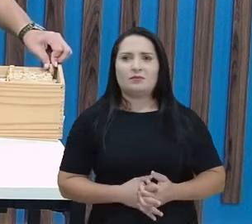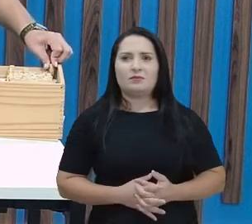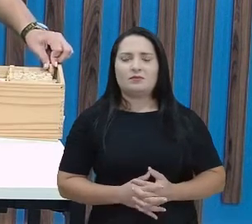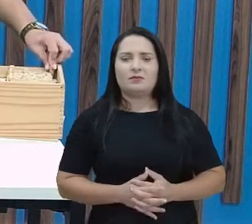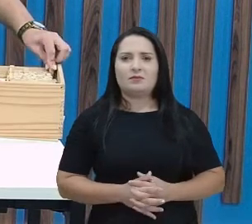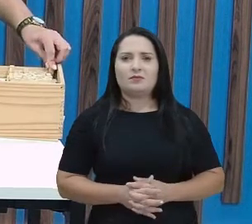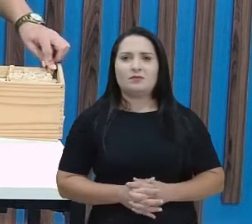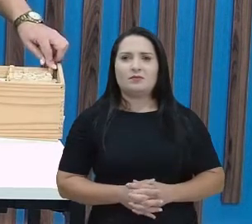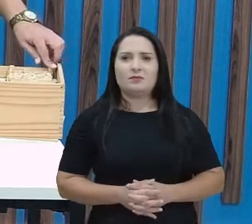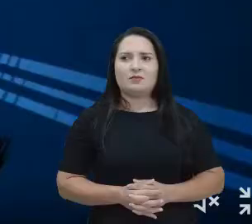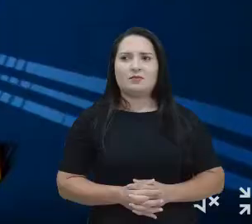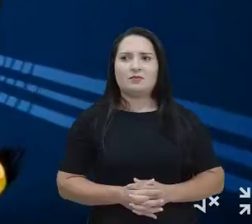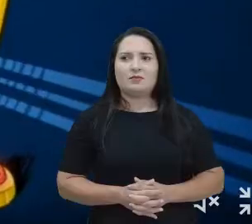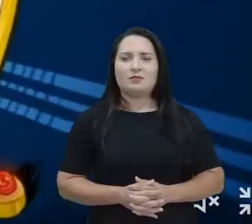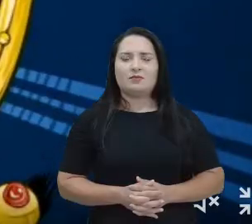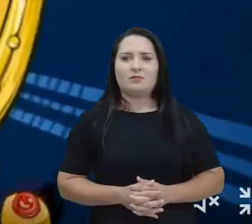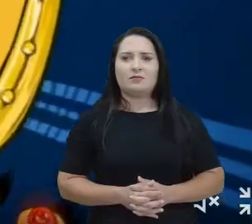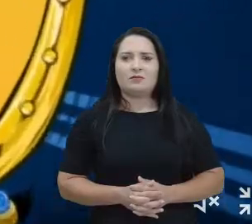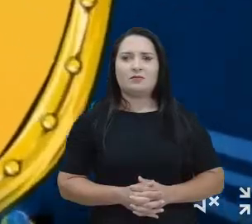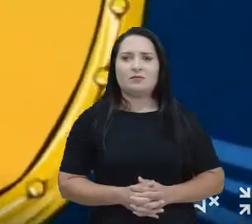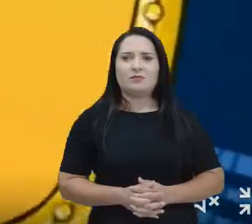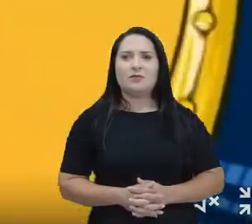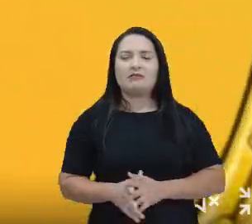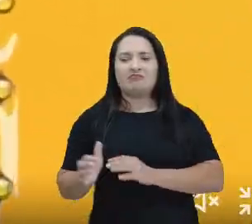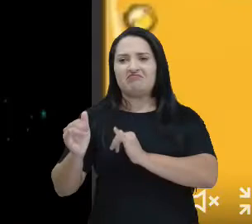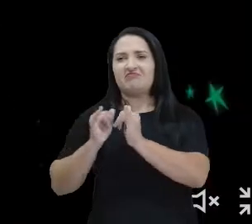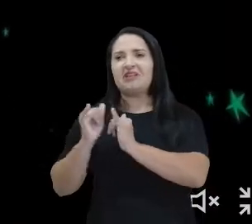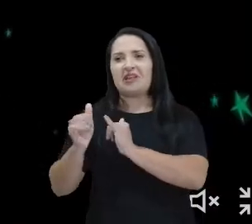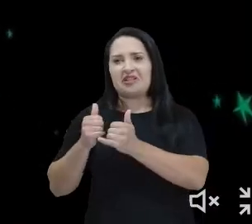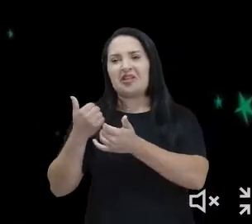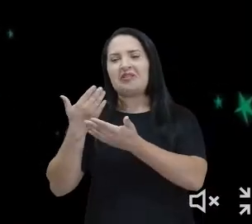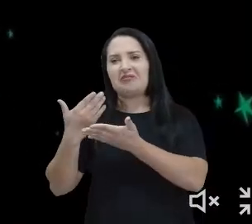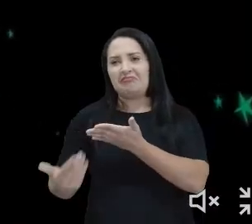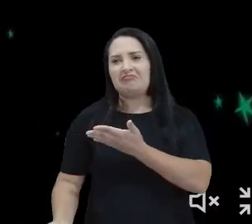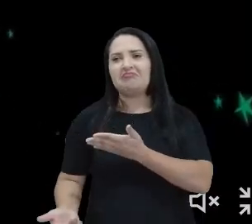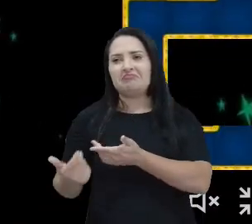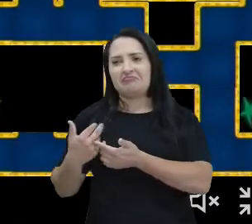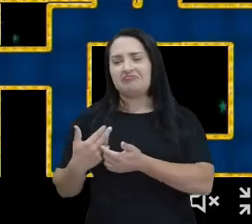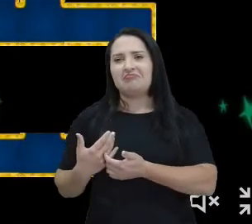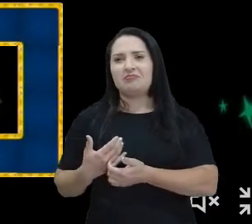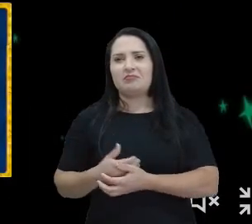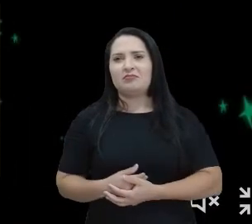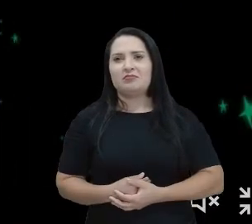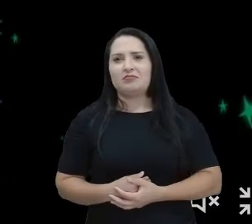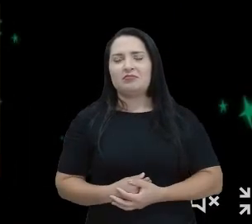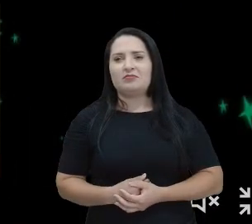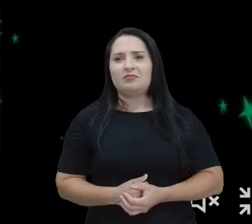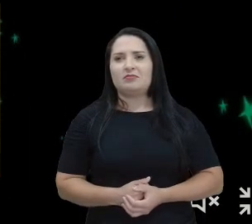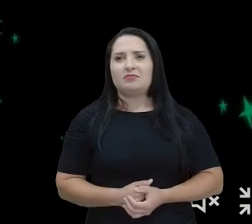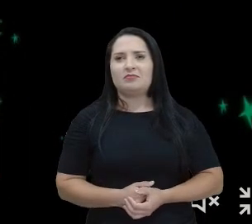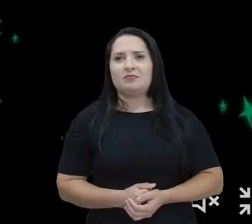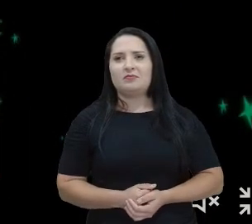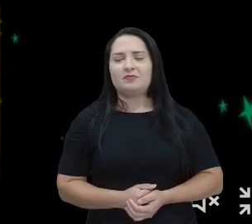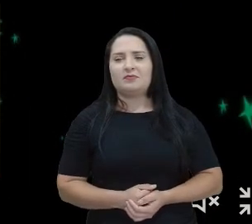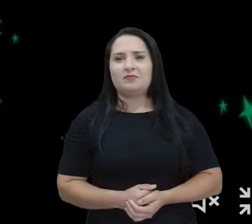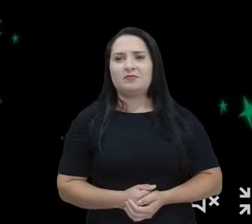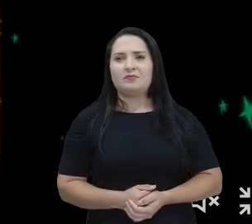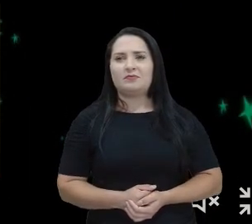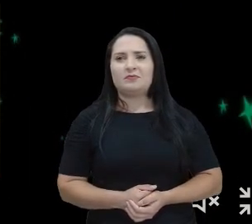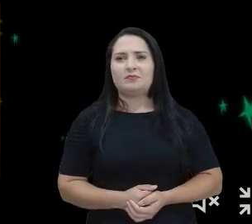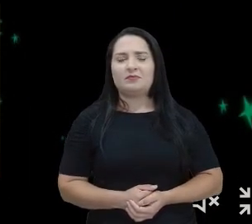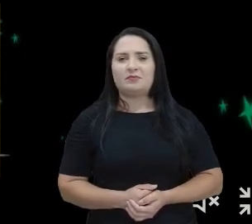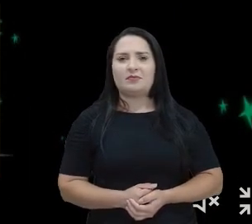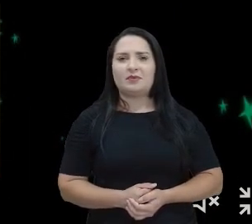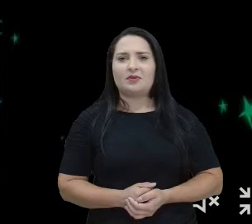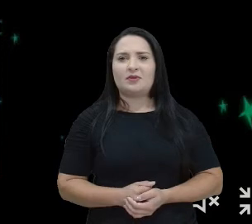Vamos? Vamos lá? A conexão perdida mesmo. Olha aí, professora Iris. A gente vai pegar aqui, ó. O